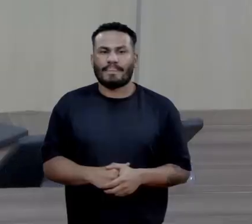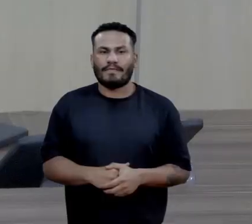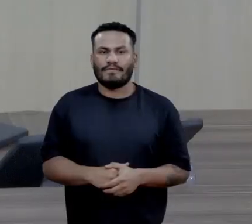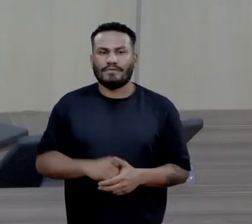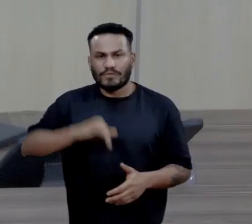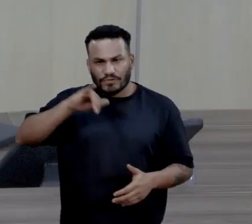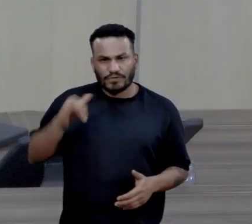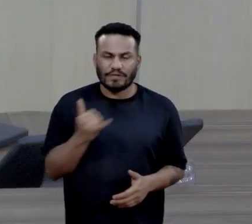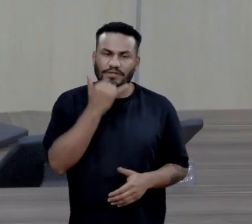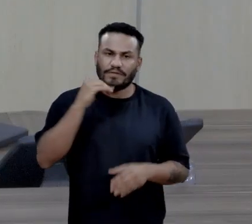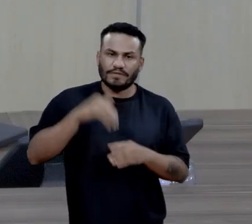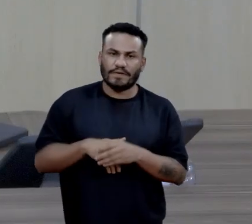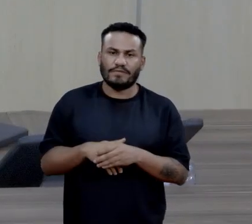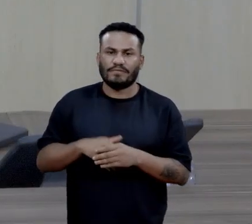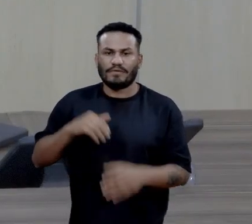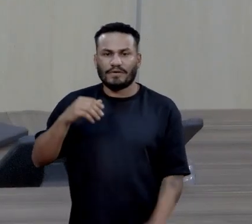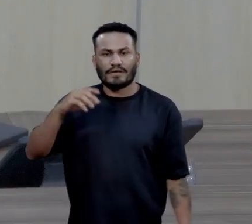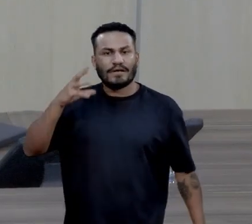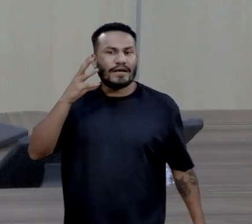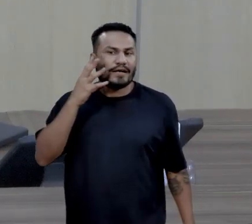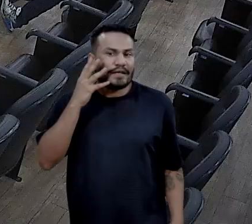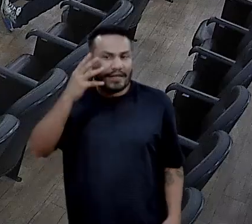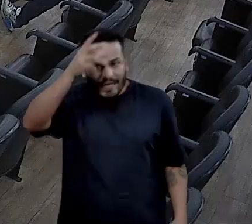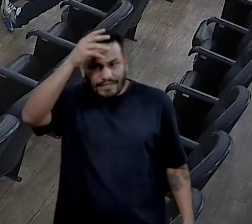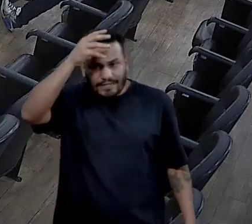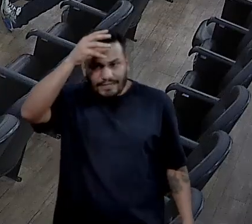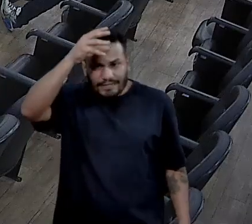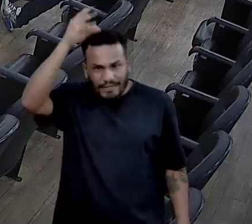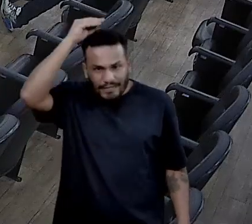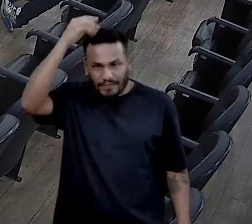Em justificativa de voto, ouço o vereador Adriano Pereira.